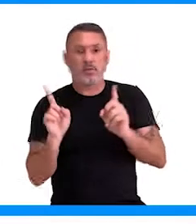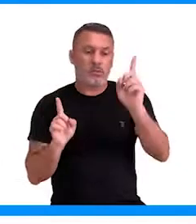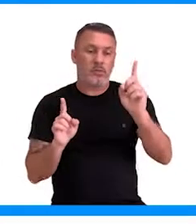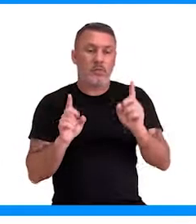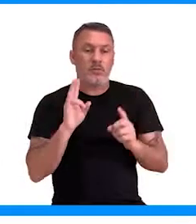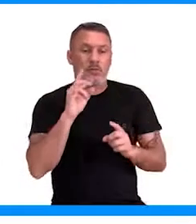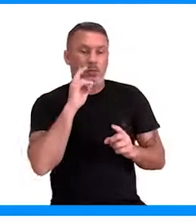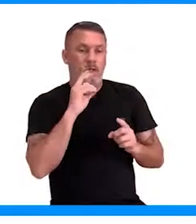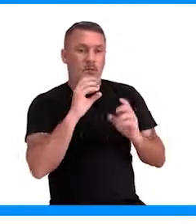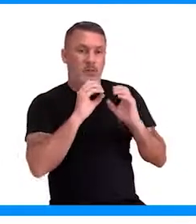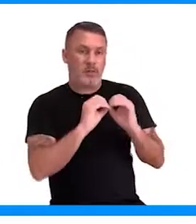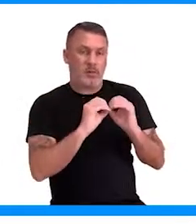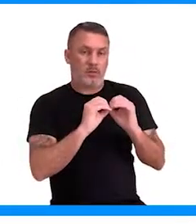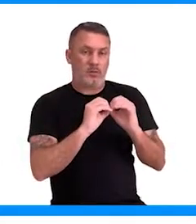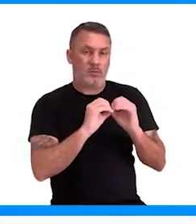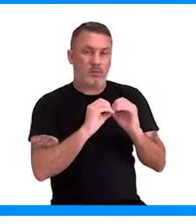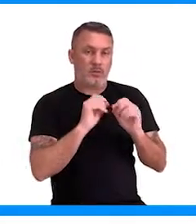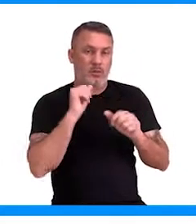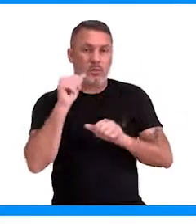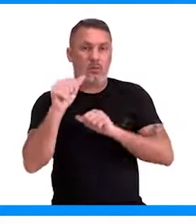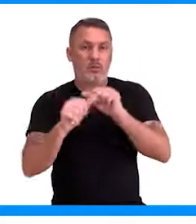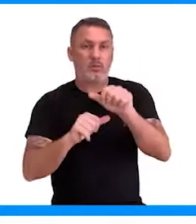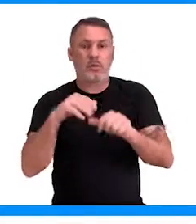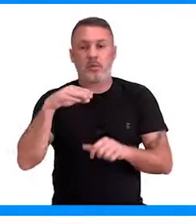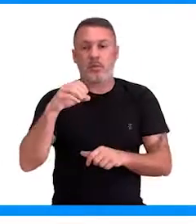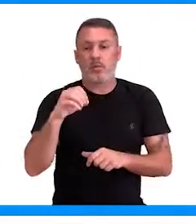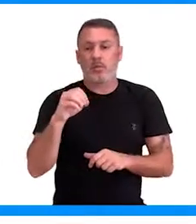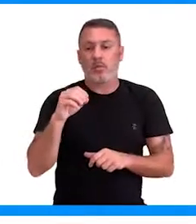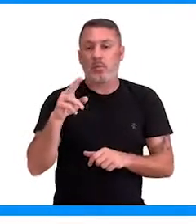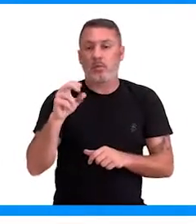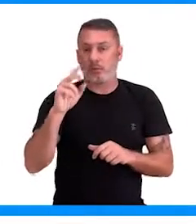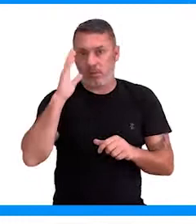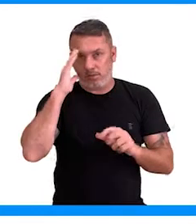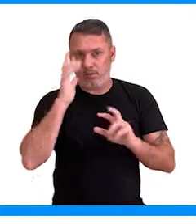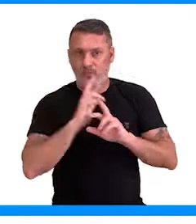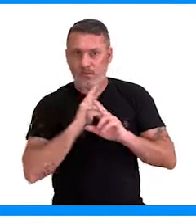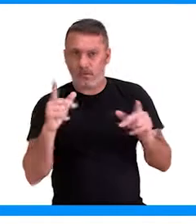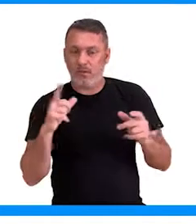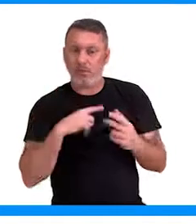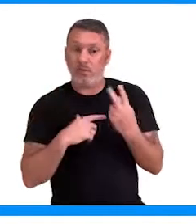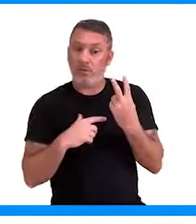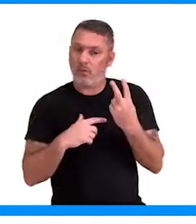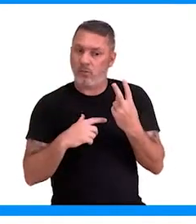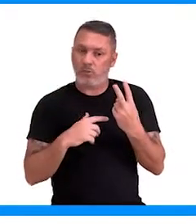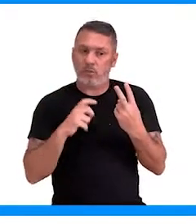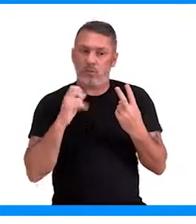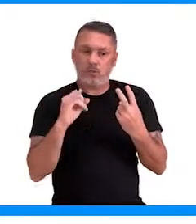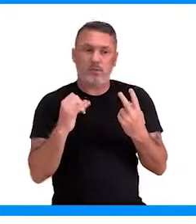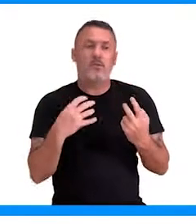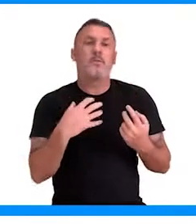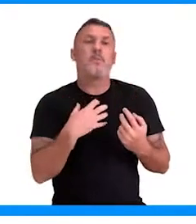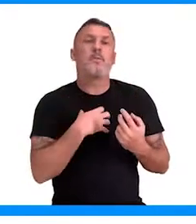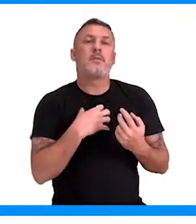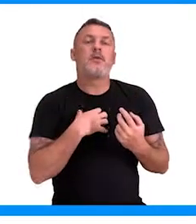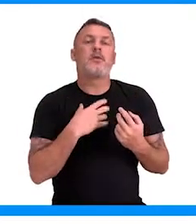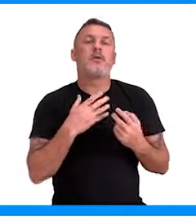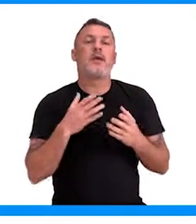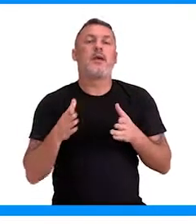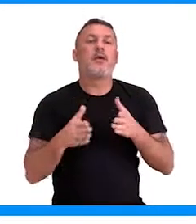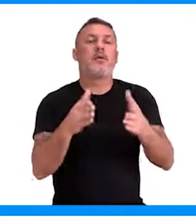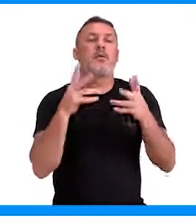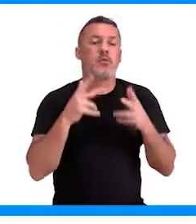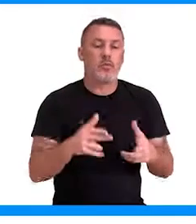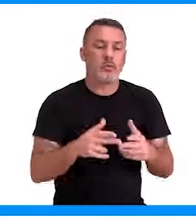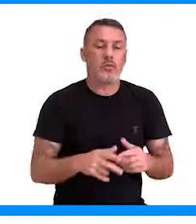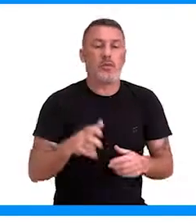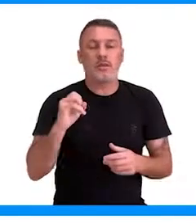seu sentido para depois aumentar em módulo. Entendeu a diferença? Então ela vai diminuir, ela não é simplesmente,